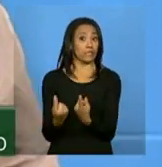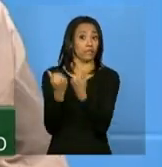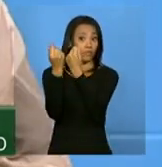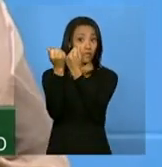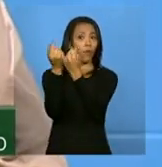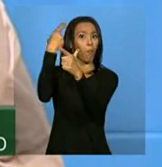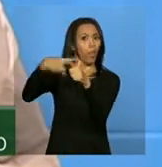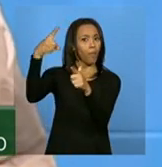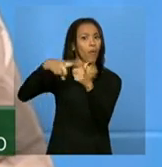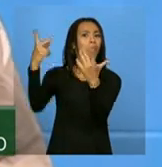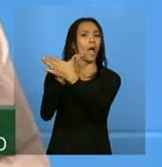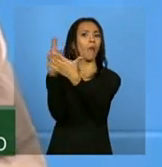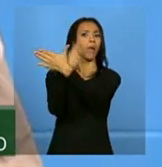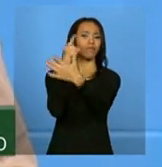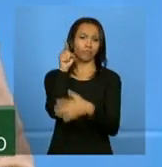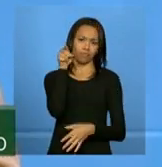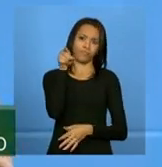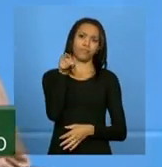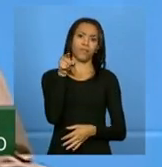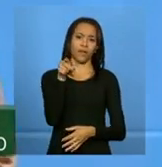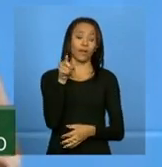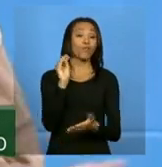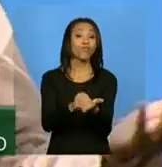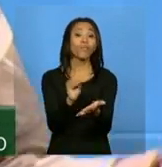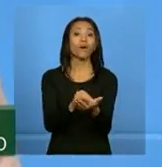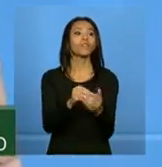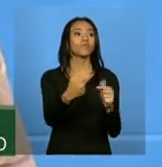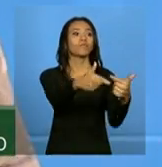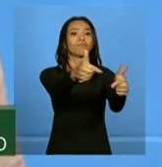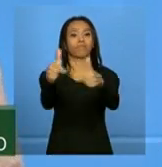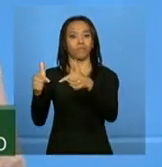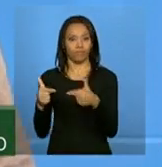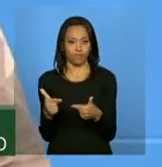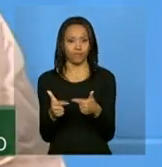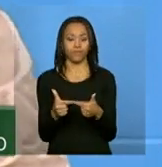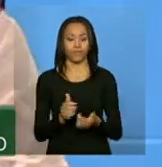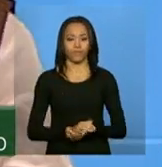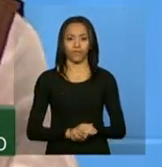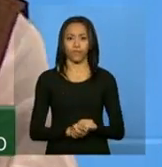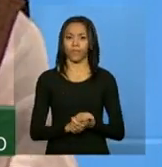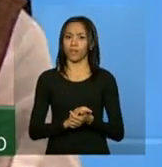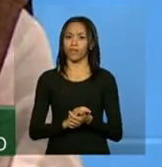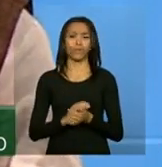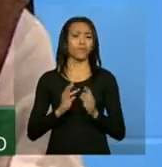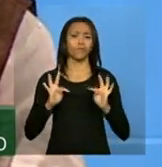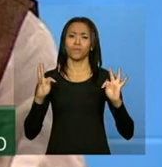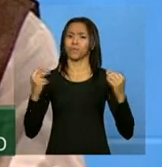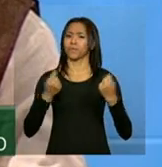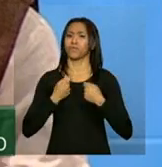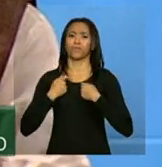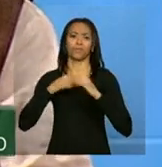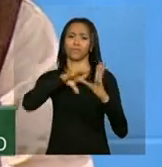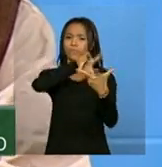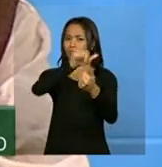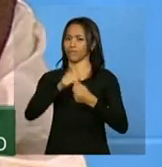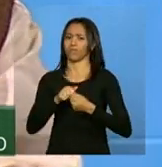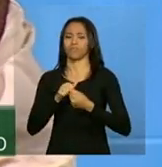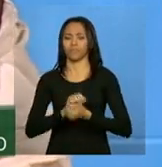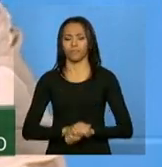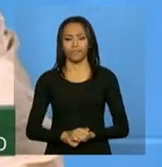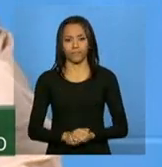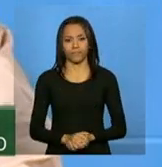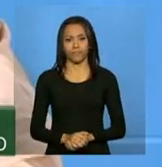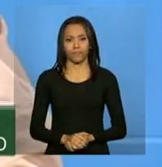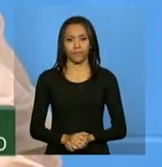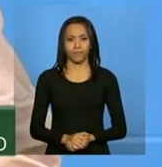problemas referentes ao desemprego em todo local, em todo o mundo.